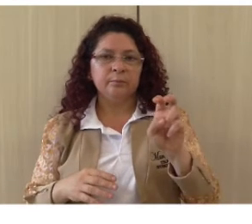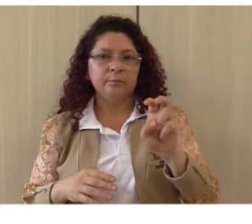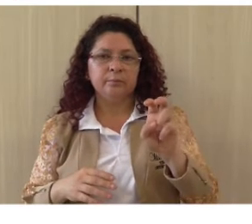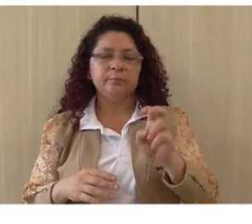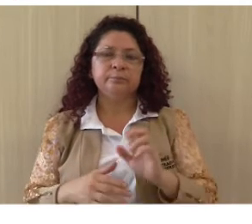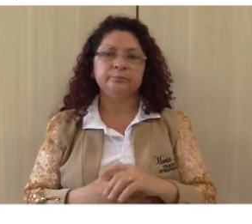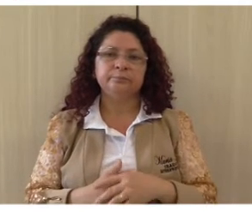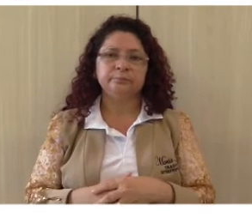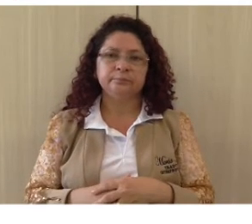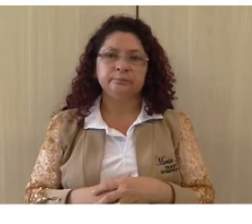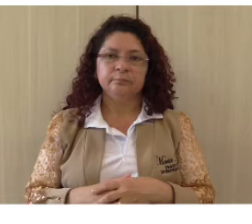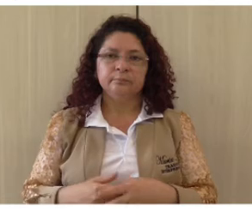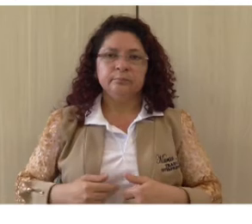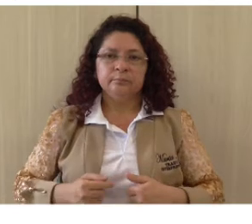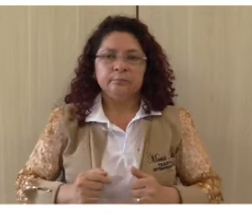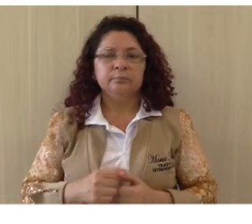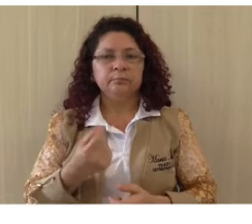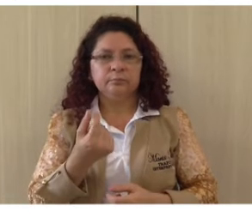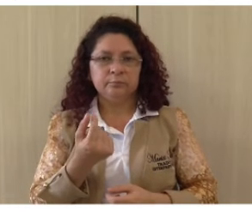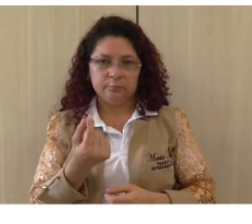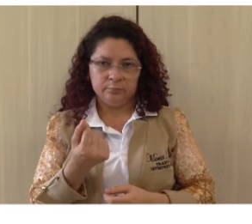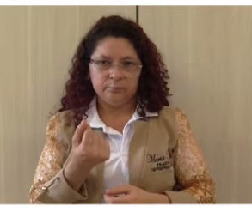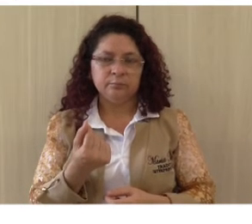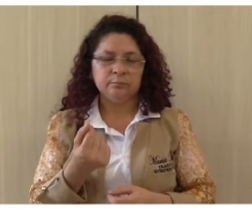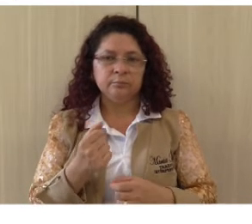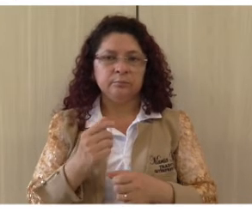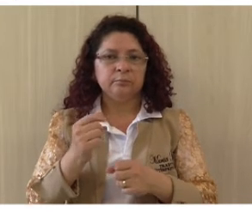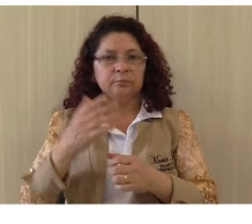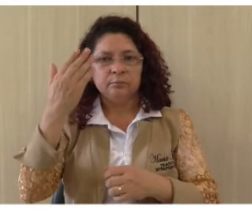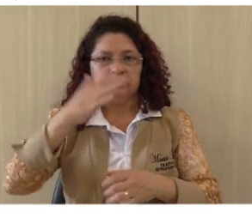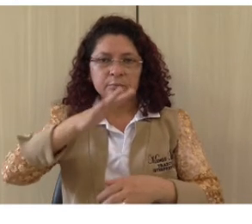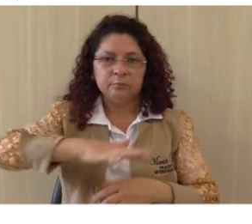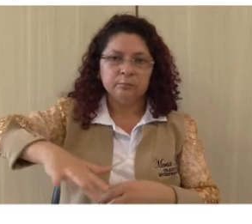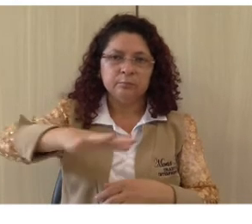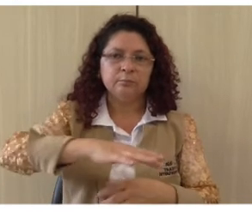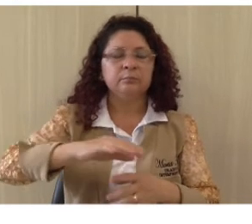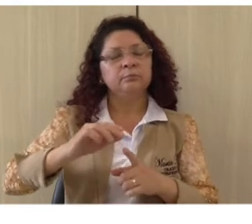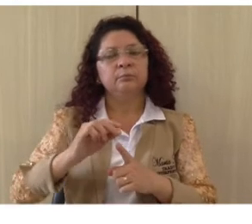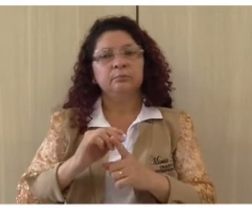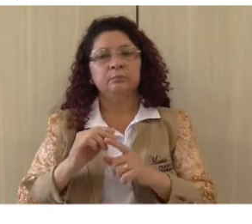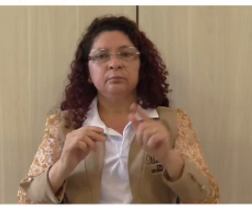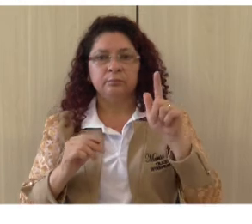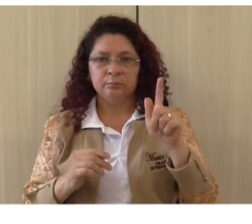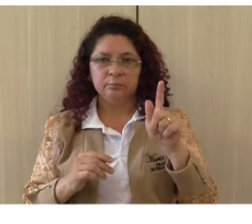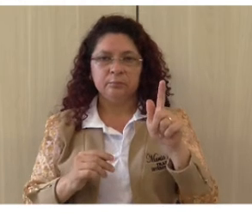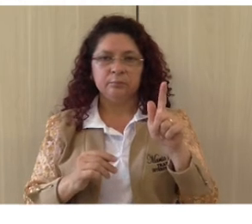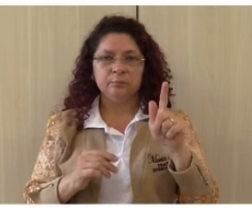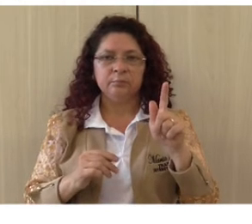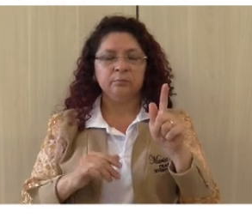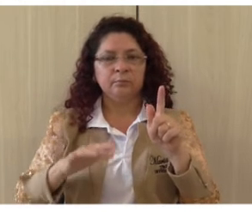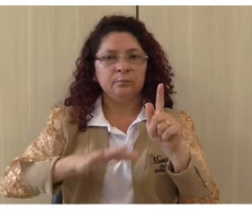Inciso 5º. Os rendimentos recebidos no âmbito dos seguintes programas. G. Programa